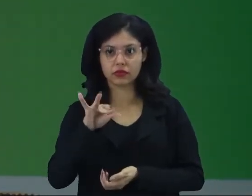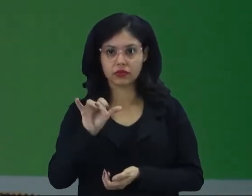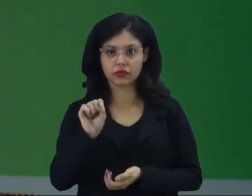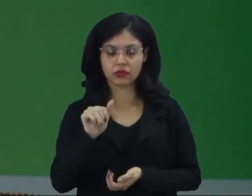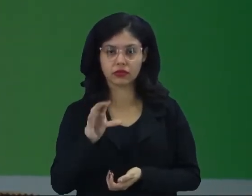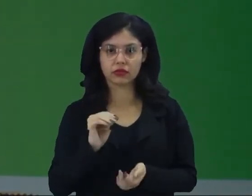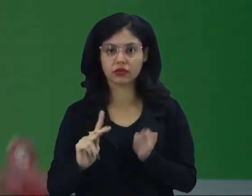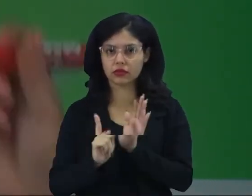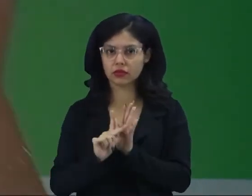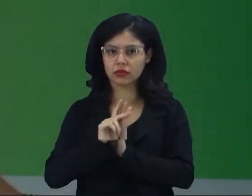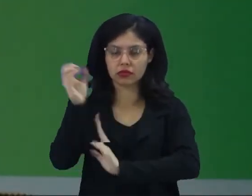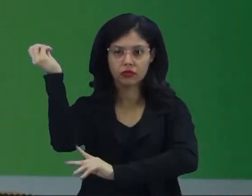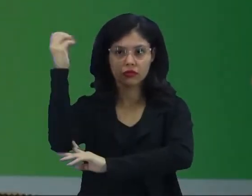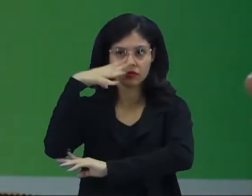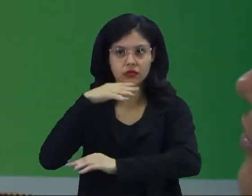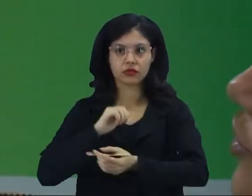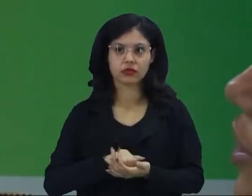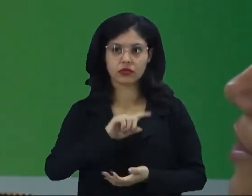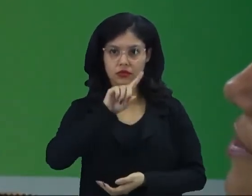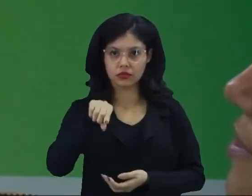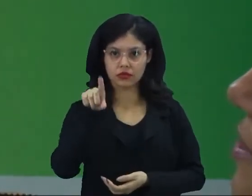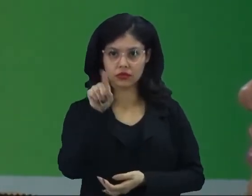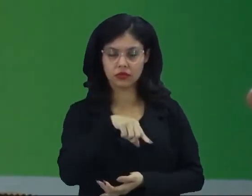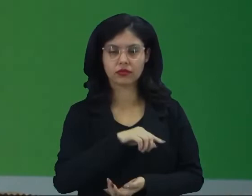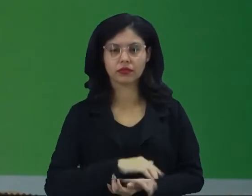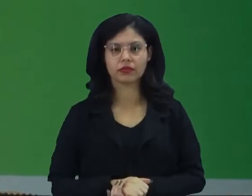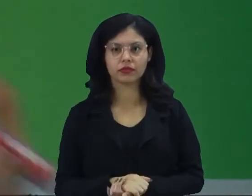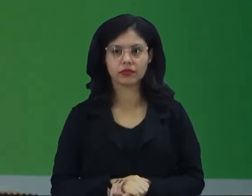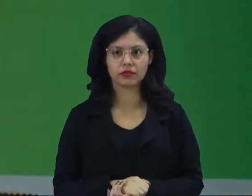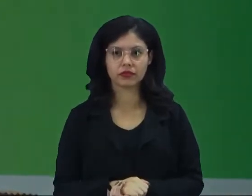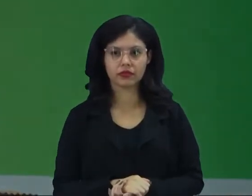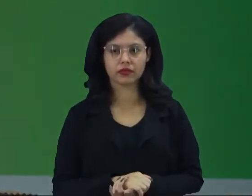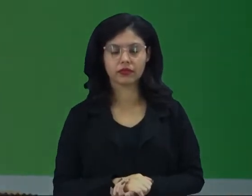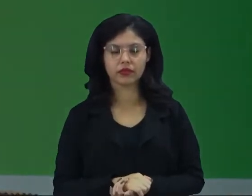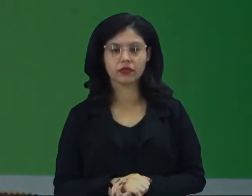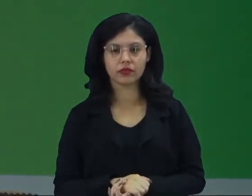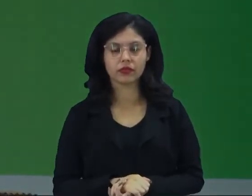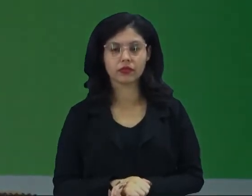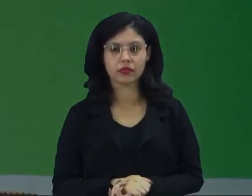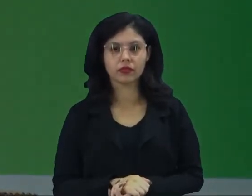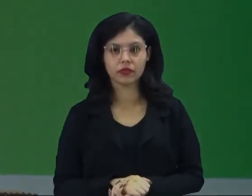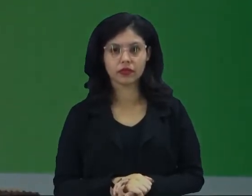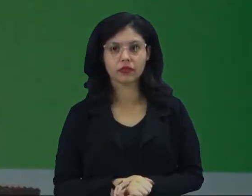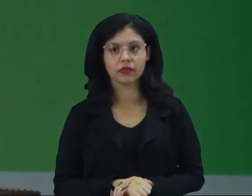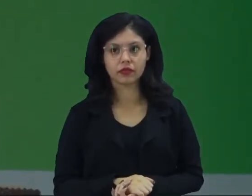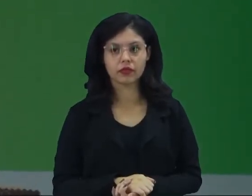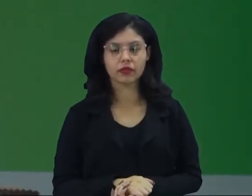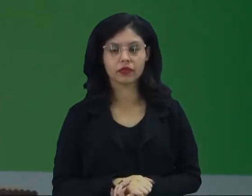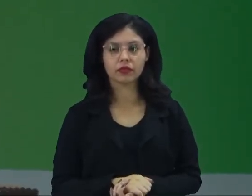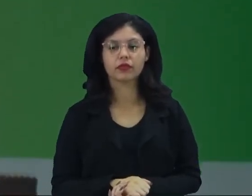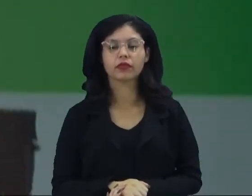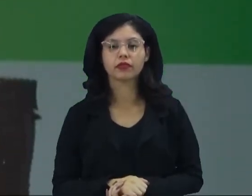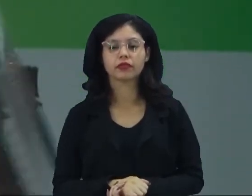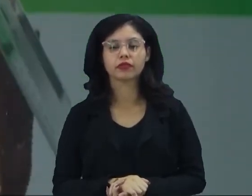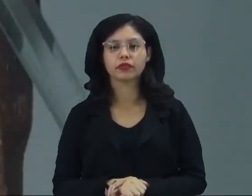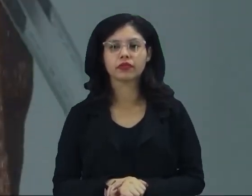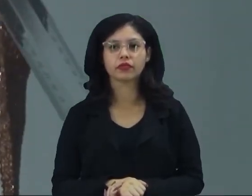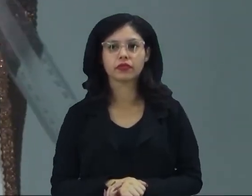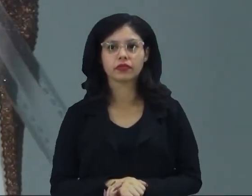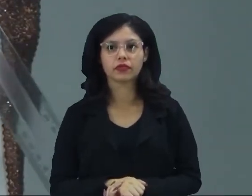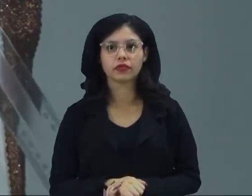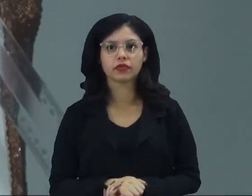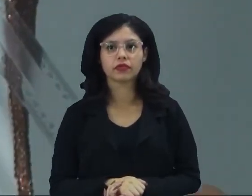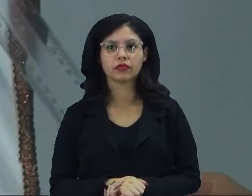que tem luz própria. E nós vamos marcar um X no Sol. Vamos para a nossa próxima imagem.